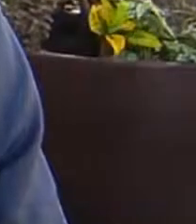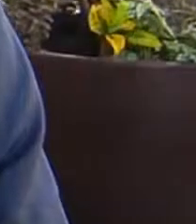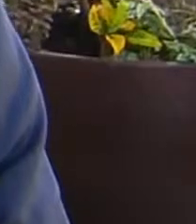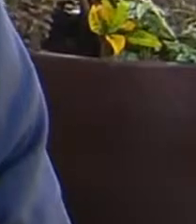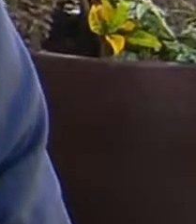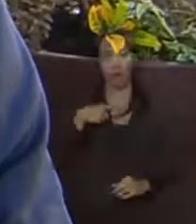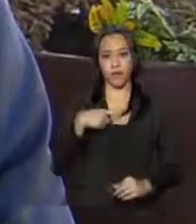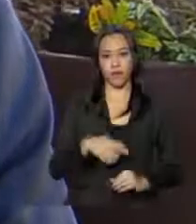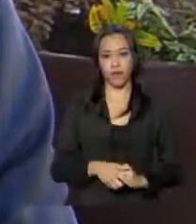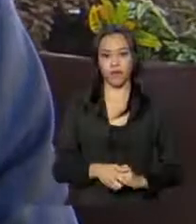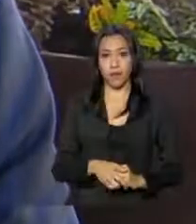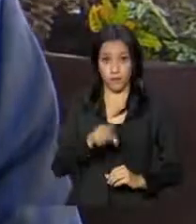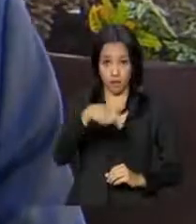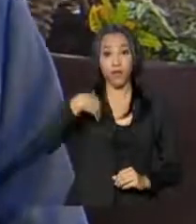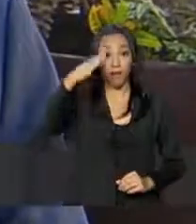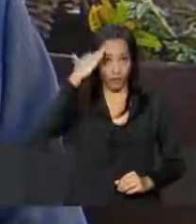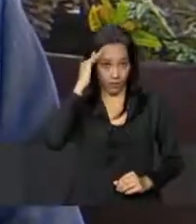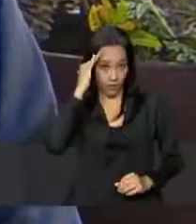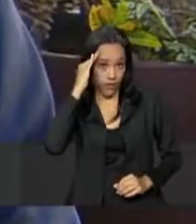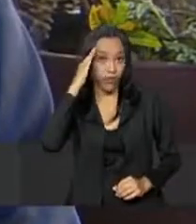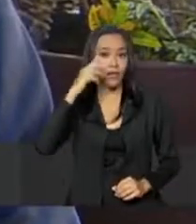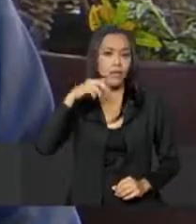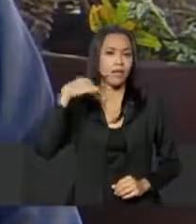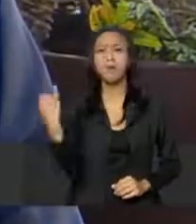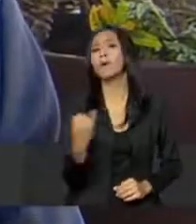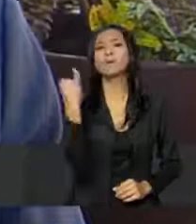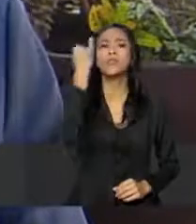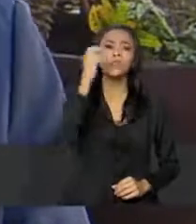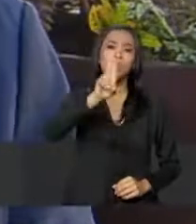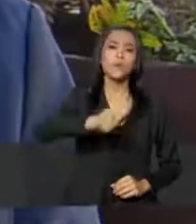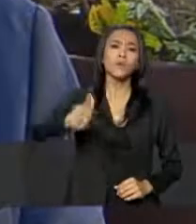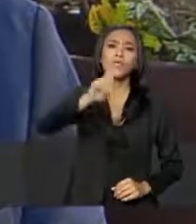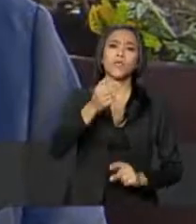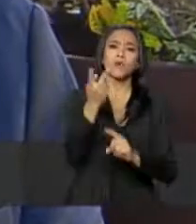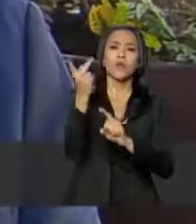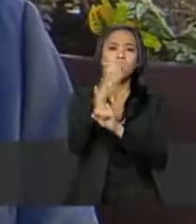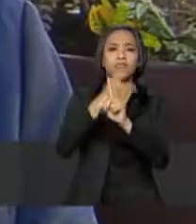Entendíamos que qualquer geração renovável é importante para o país. Diminui a sua